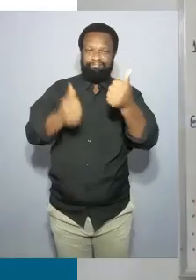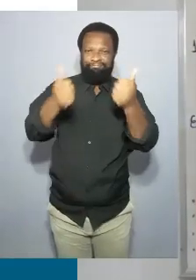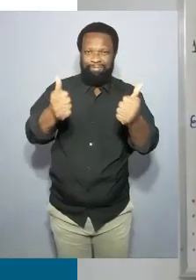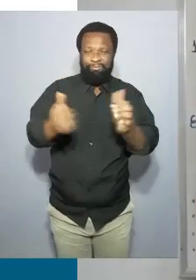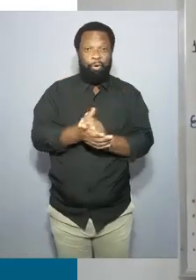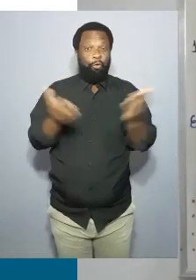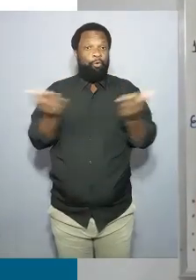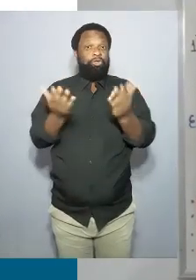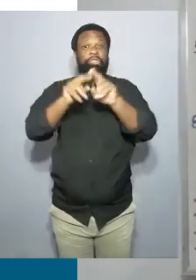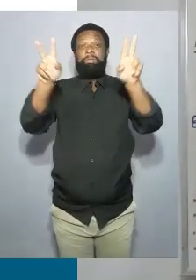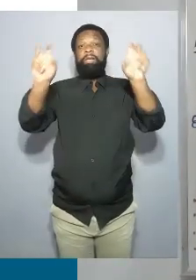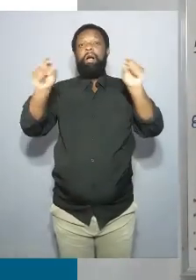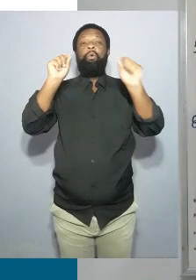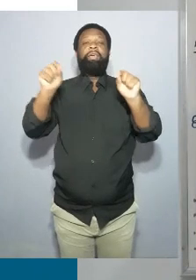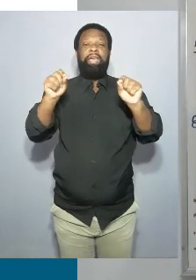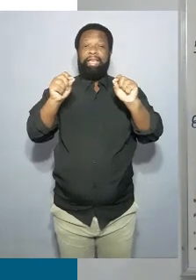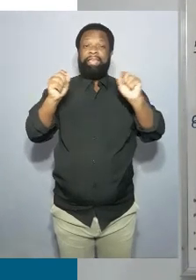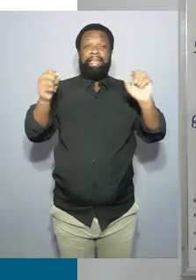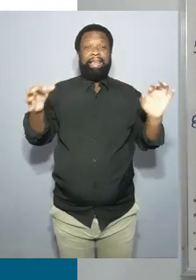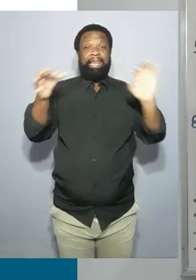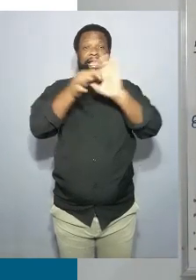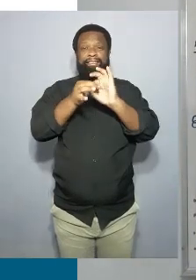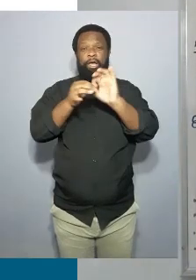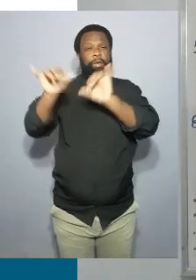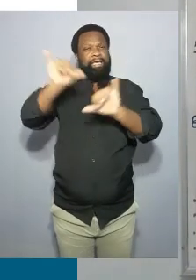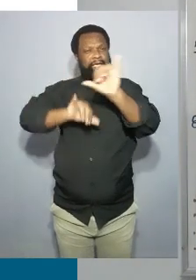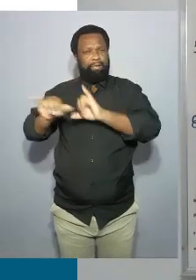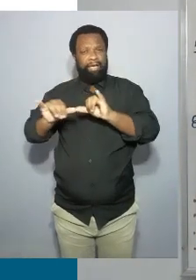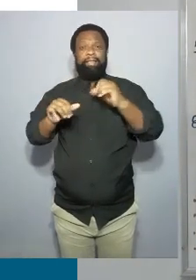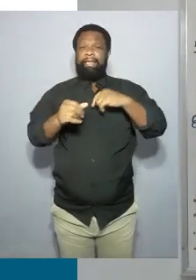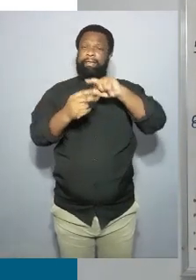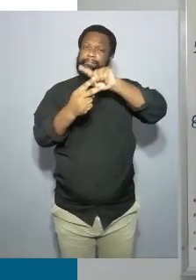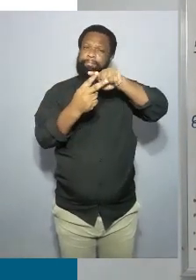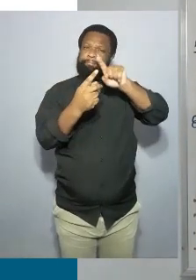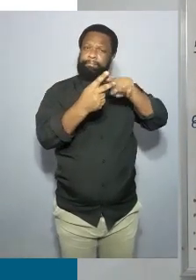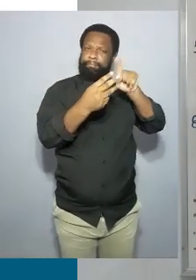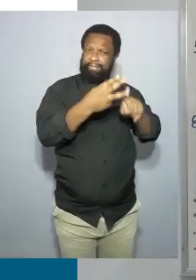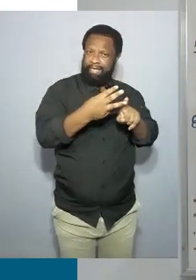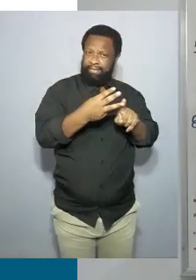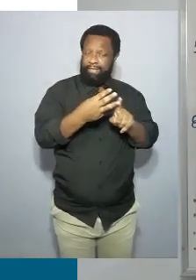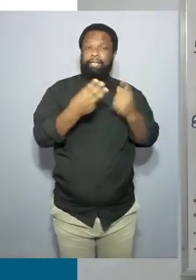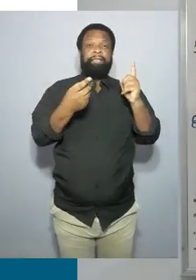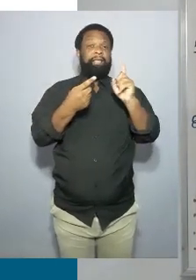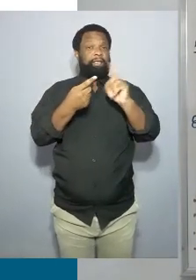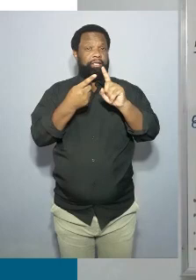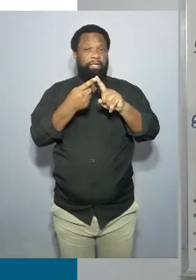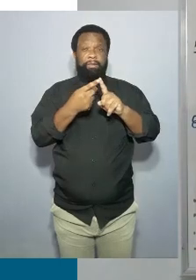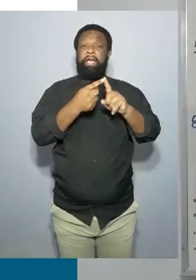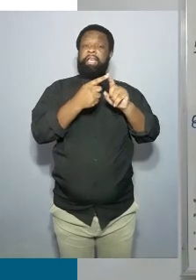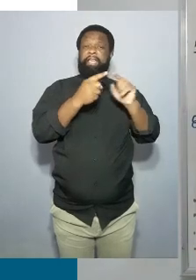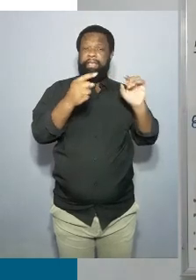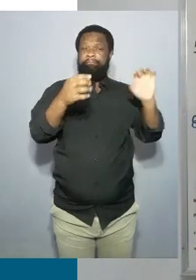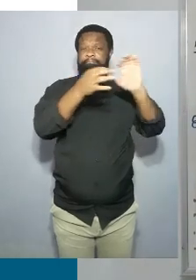Oi pessoal, tudo bem? Hoje nós vamos falar um pouquinho sobre as ligações químicas. Existem 3 tipos de ligações químicas. Nós temos